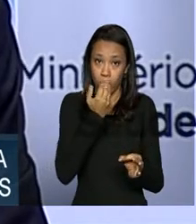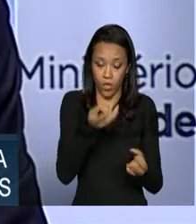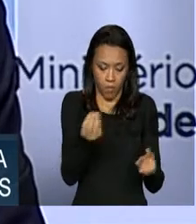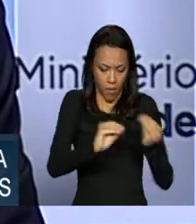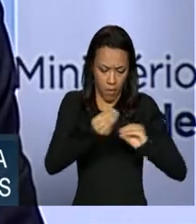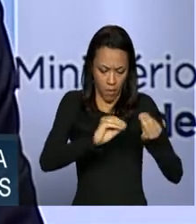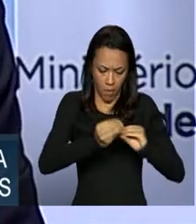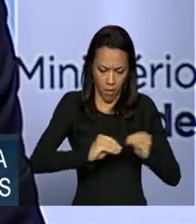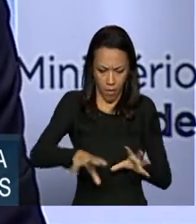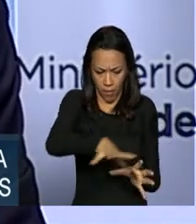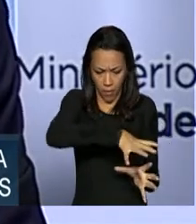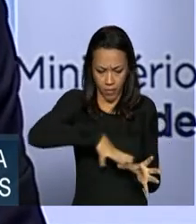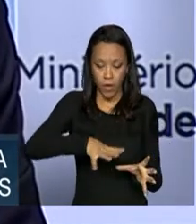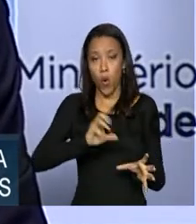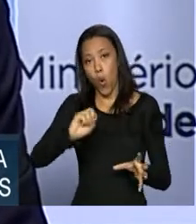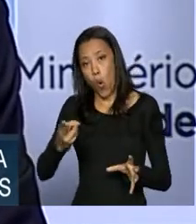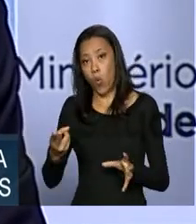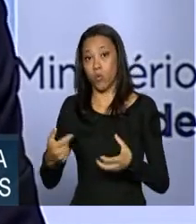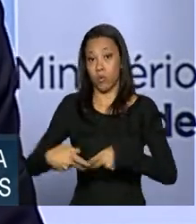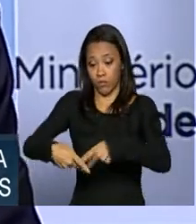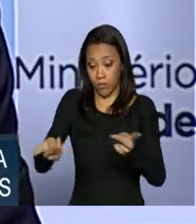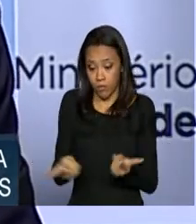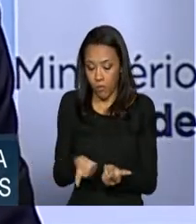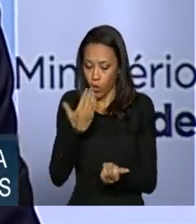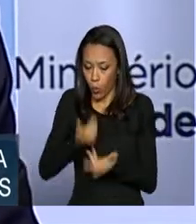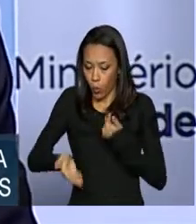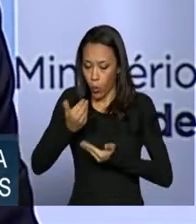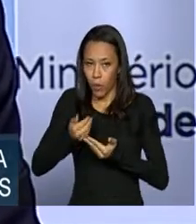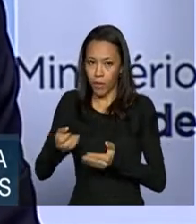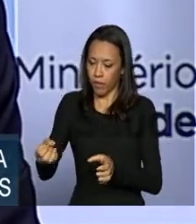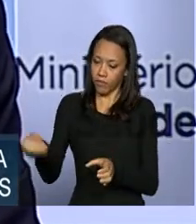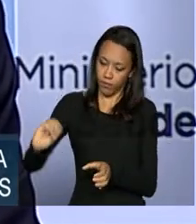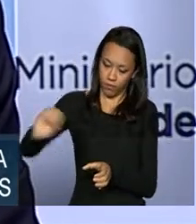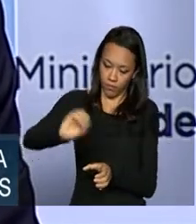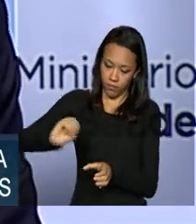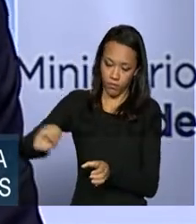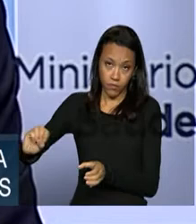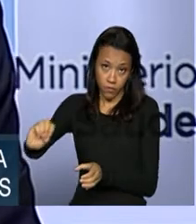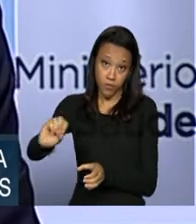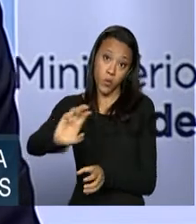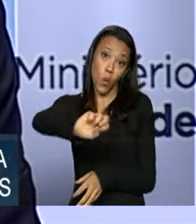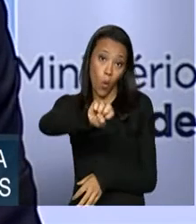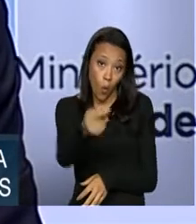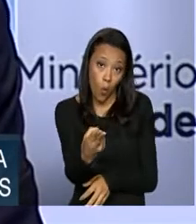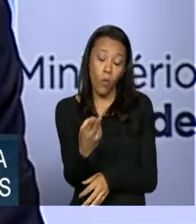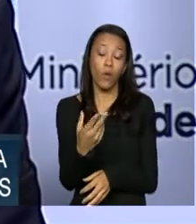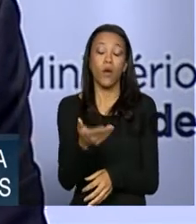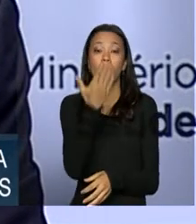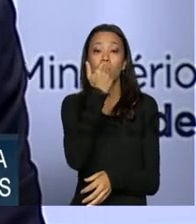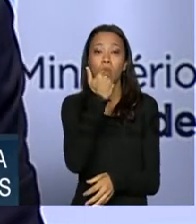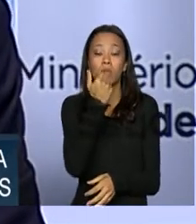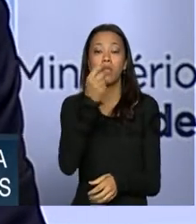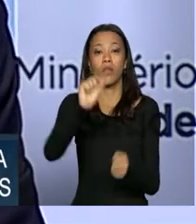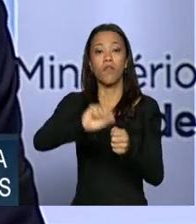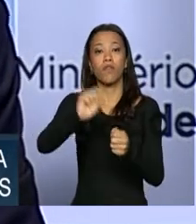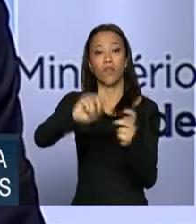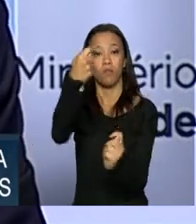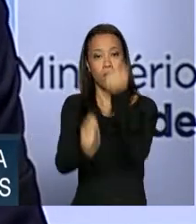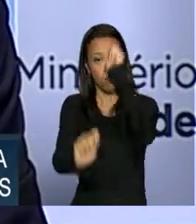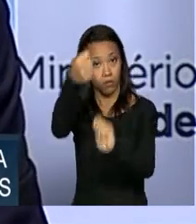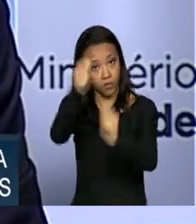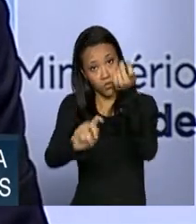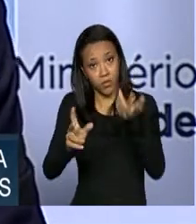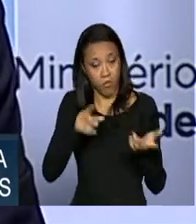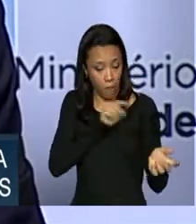se faz ao sal, seja no consumo de alimentos ultraprocessados, que contém maior teor de sal.